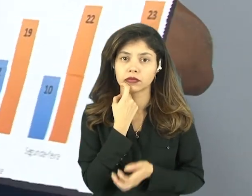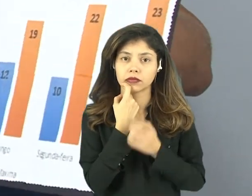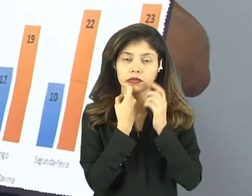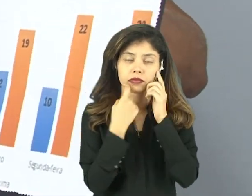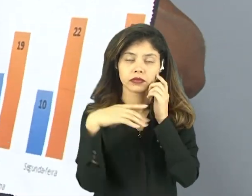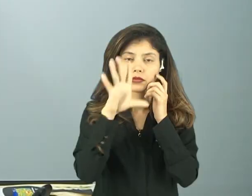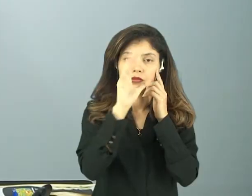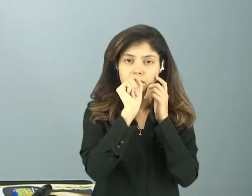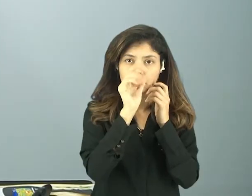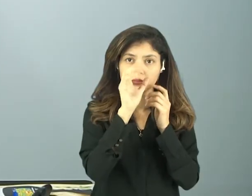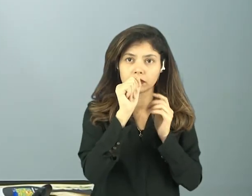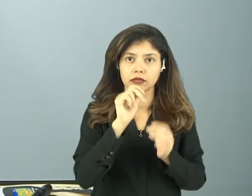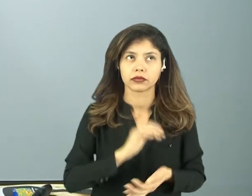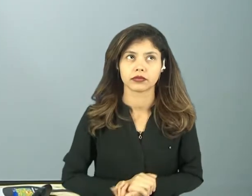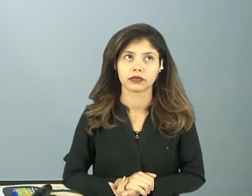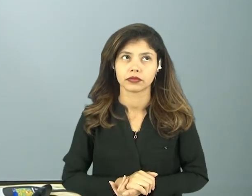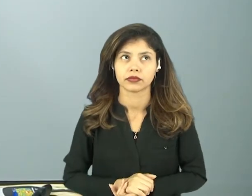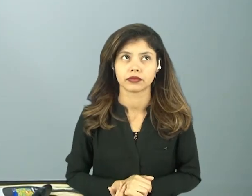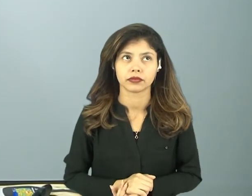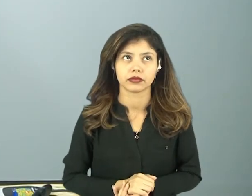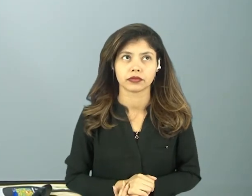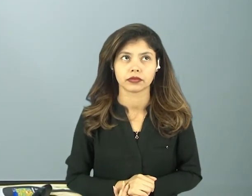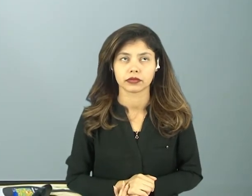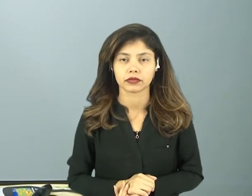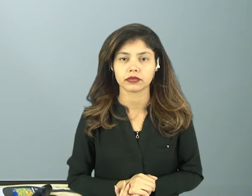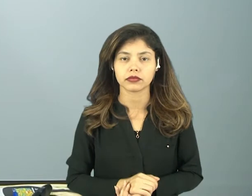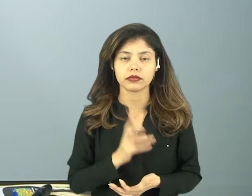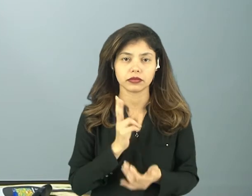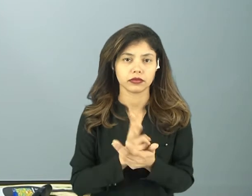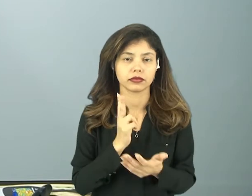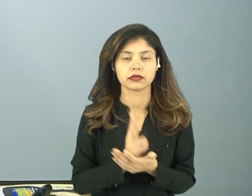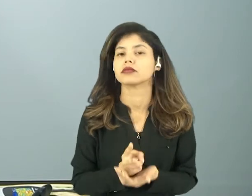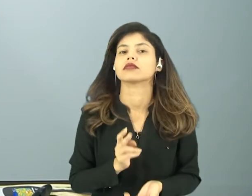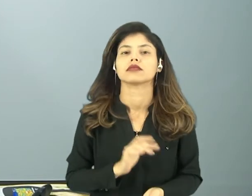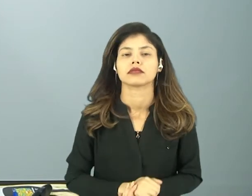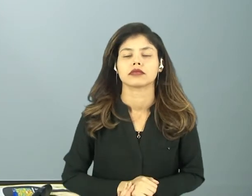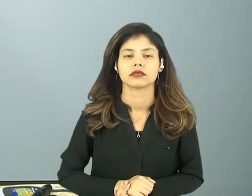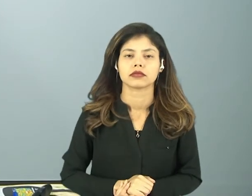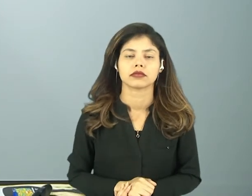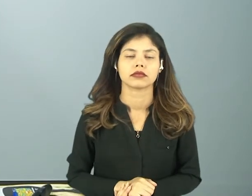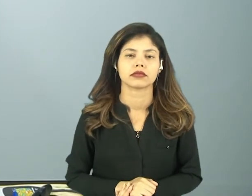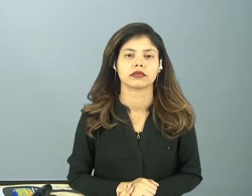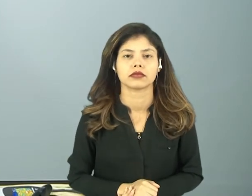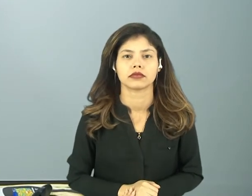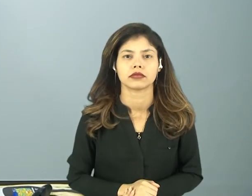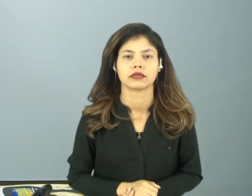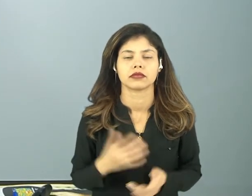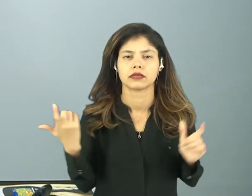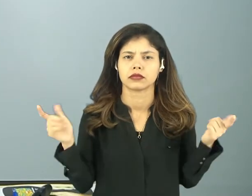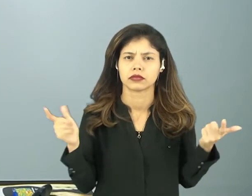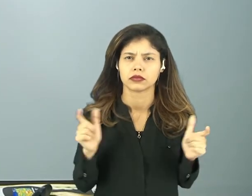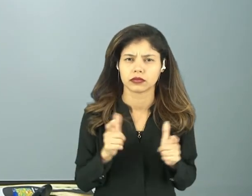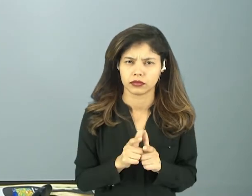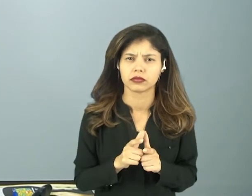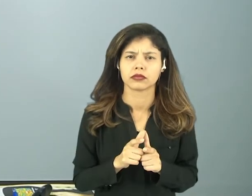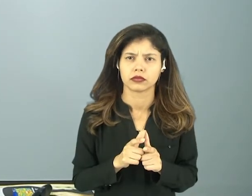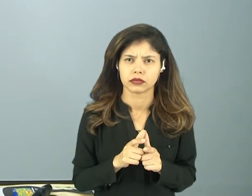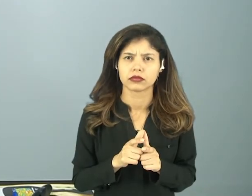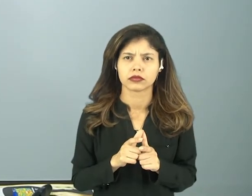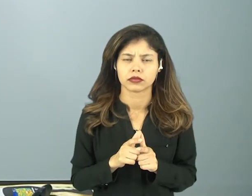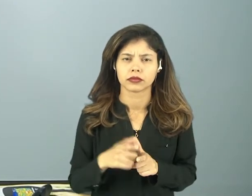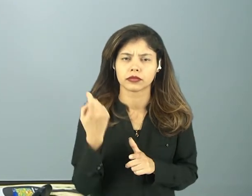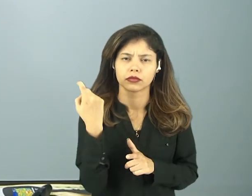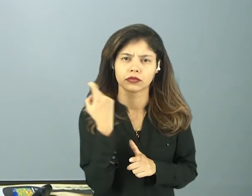aqui e sábado. Olha aqui esse gráfico, né? O mesmo gráfico que eu tirei para vocês. Houve uma diminuição, né?